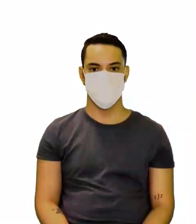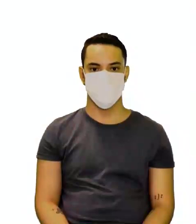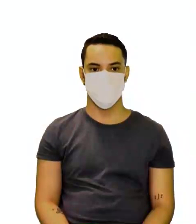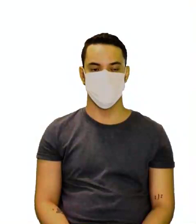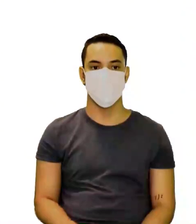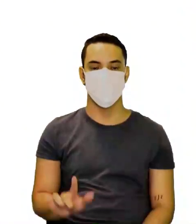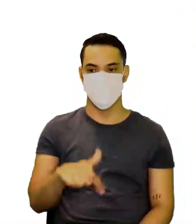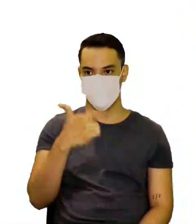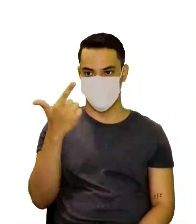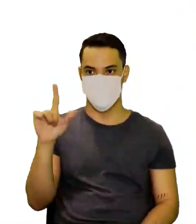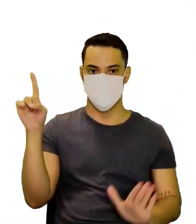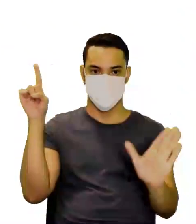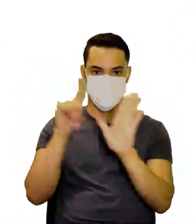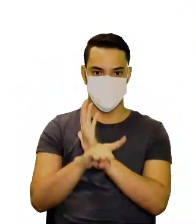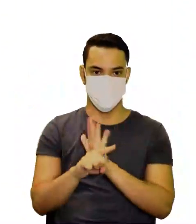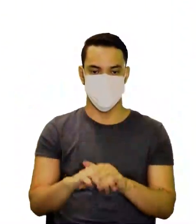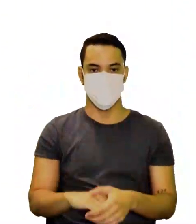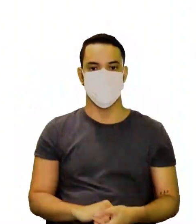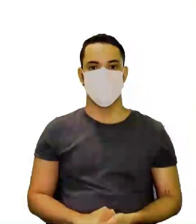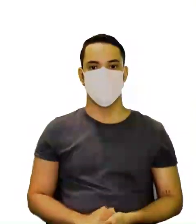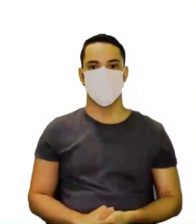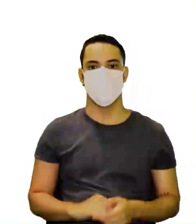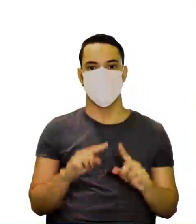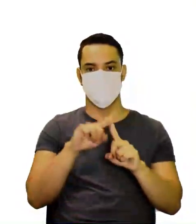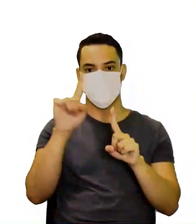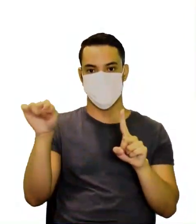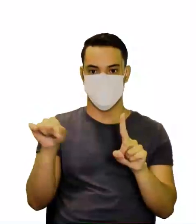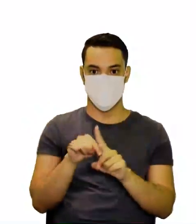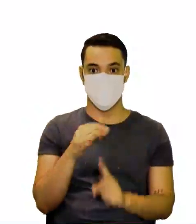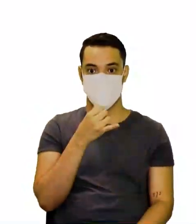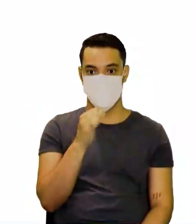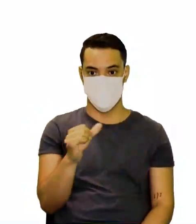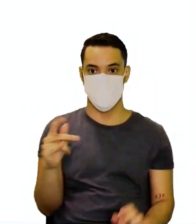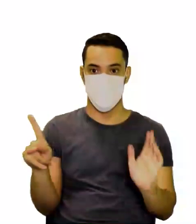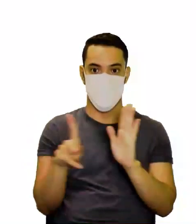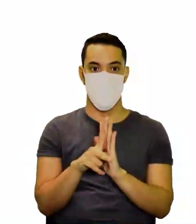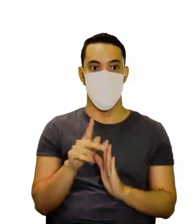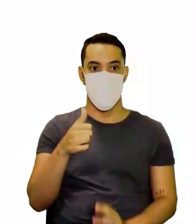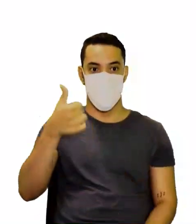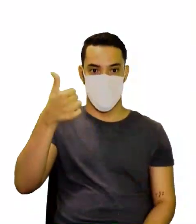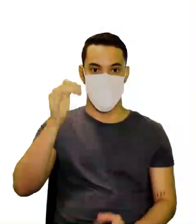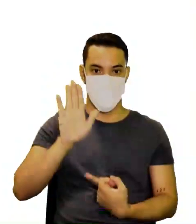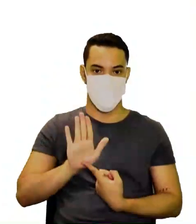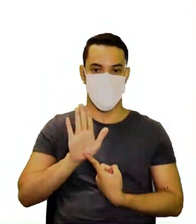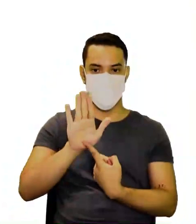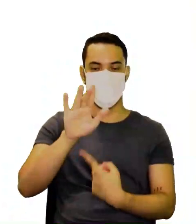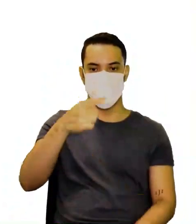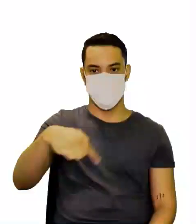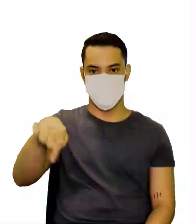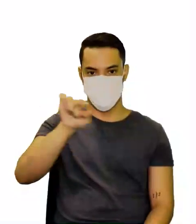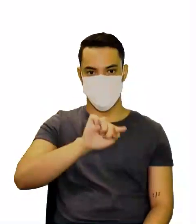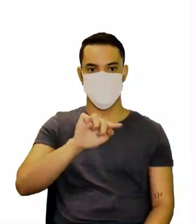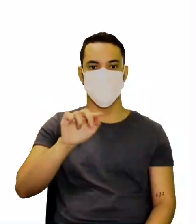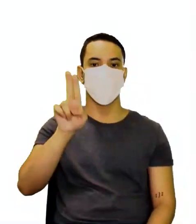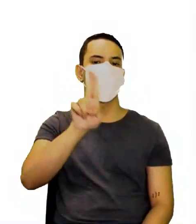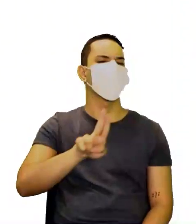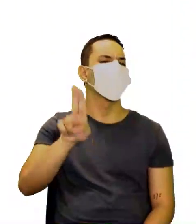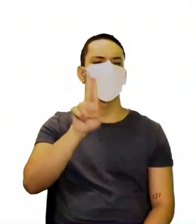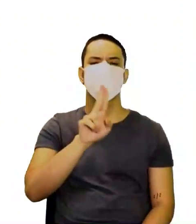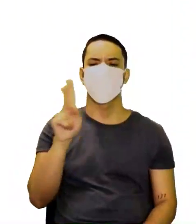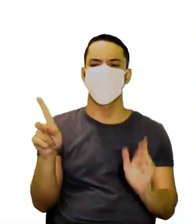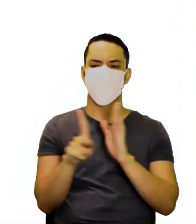Vamos ver mais uma questão aqui, pessoal. O circuito elétrico da figura 1, que eu vou mostrar para vocês, é utilizado para